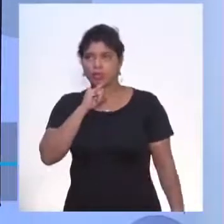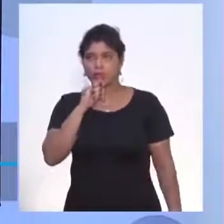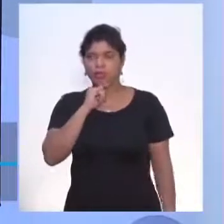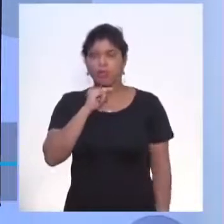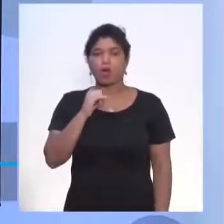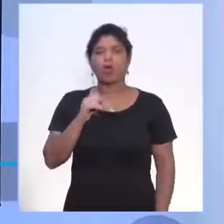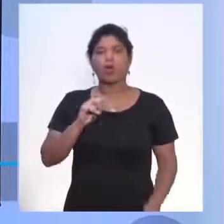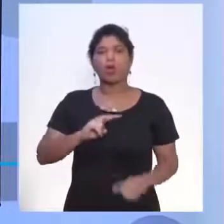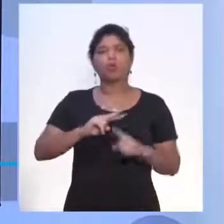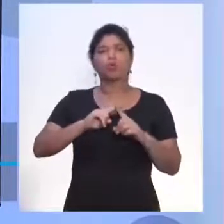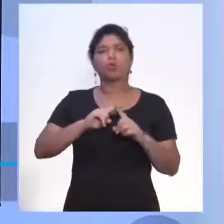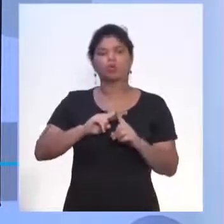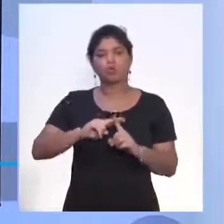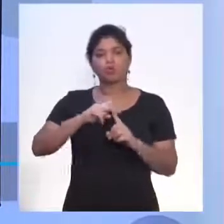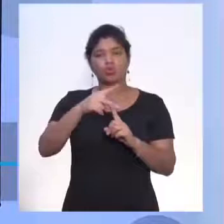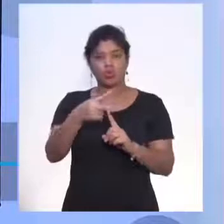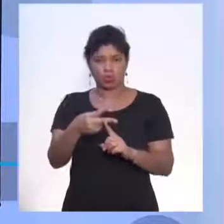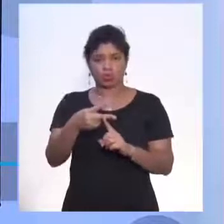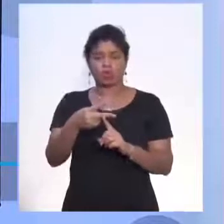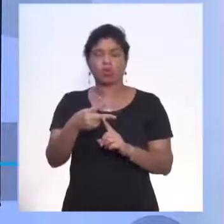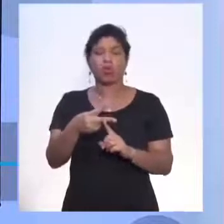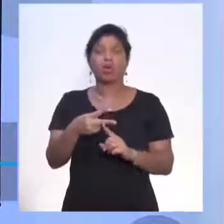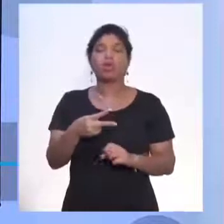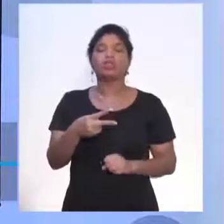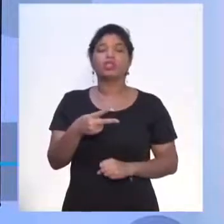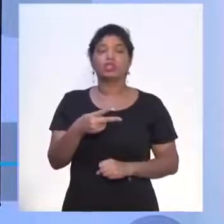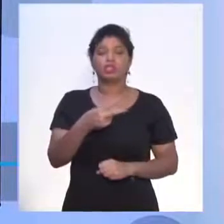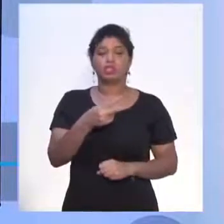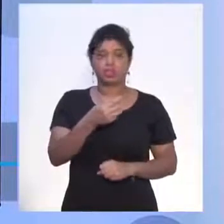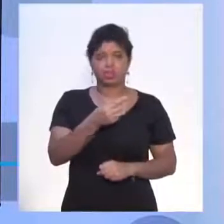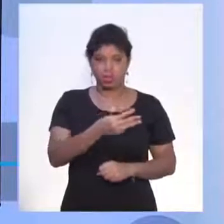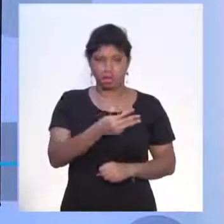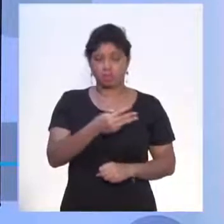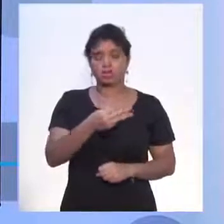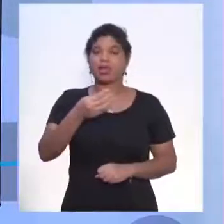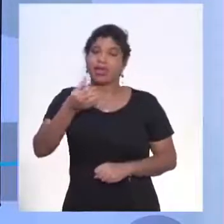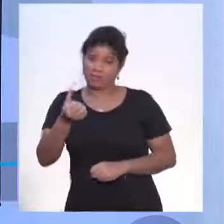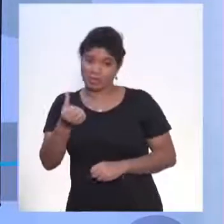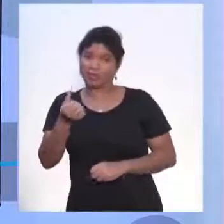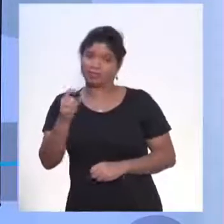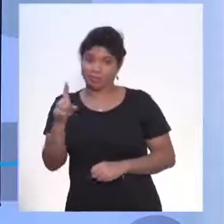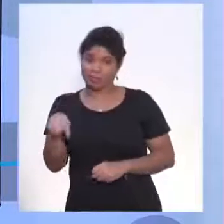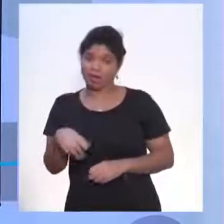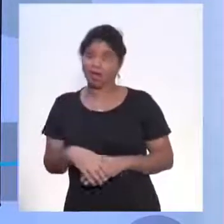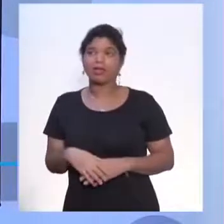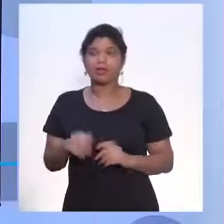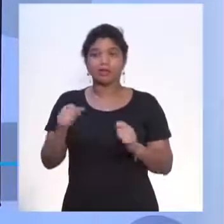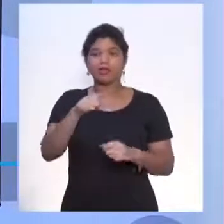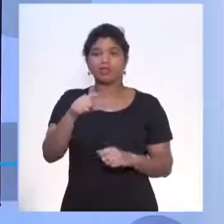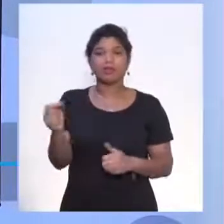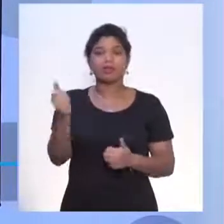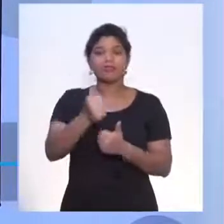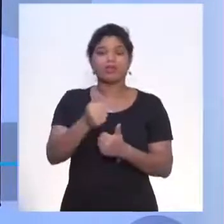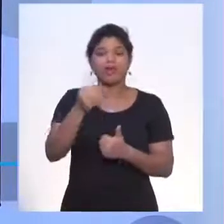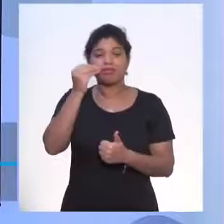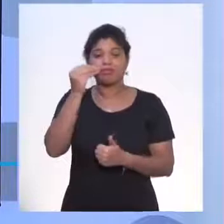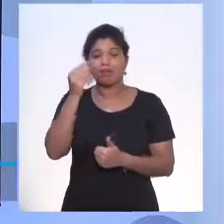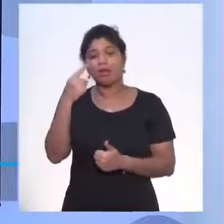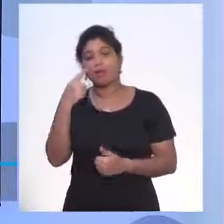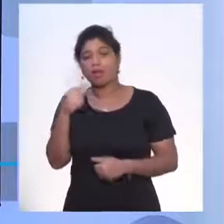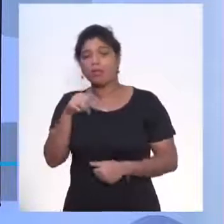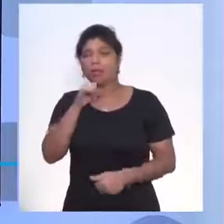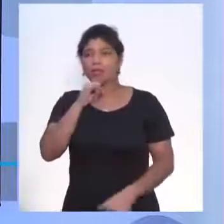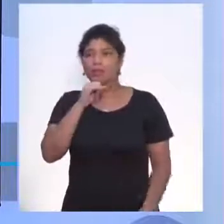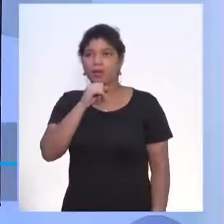é 6, é verdadeiro. Então, cabe, né? É verdade, dá para eu provar. Na última, poderia ser assim. O